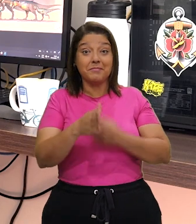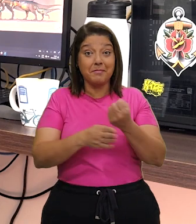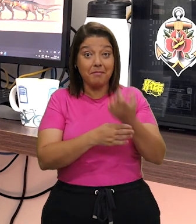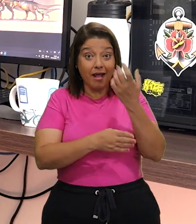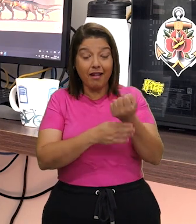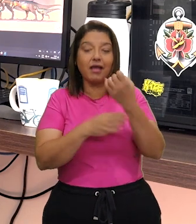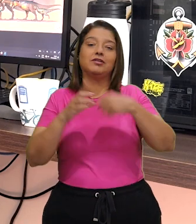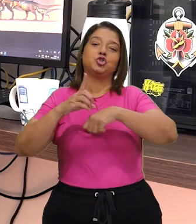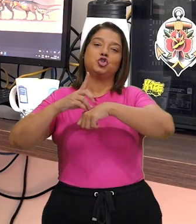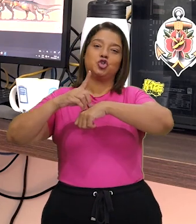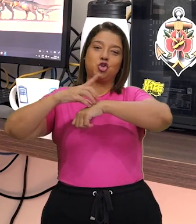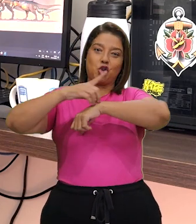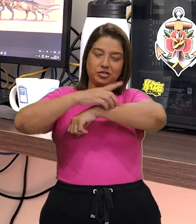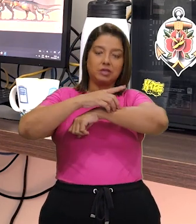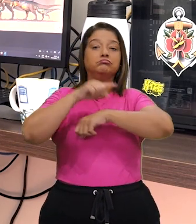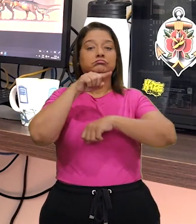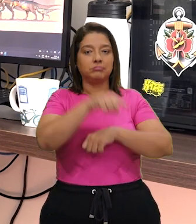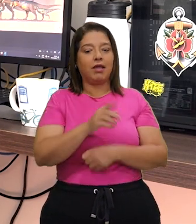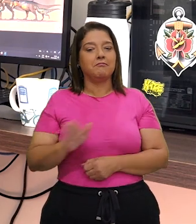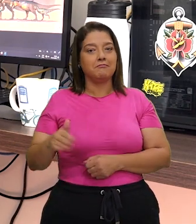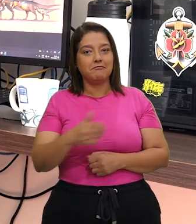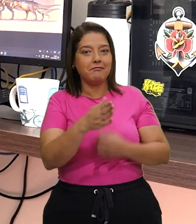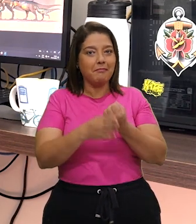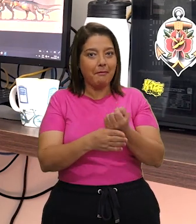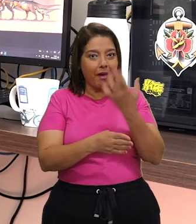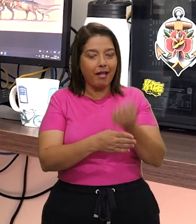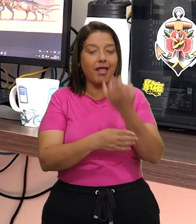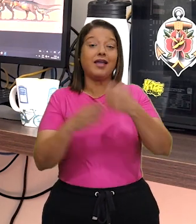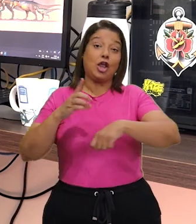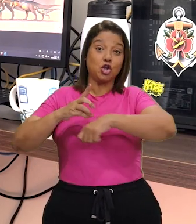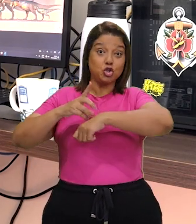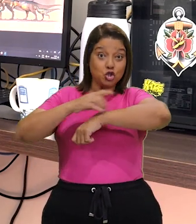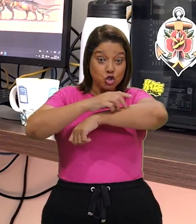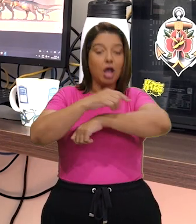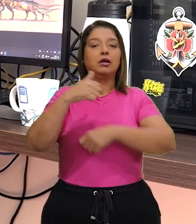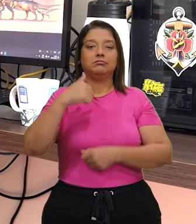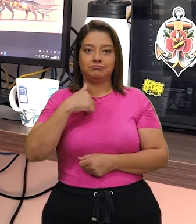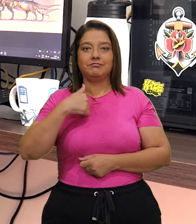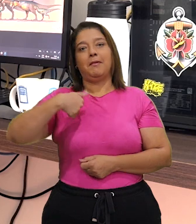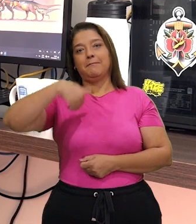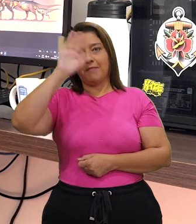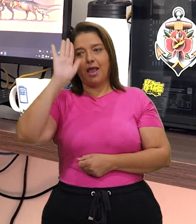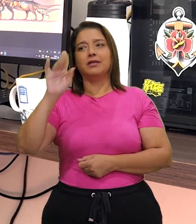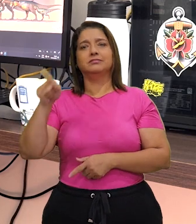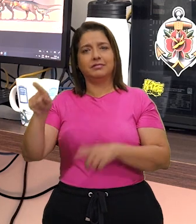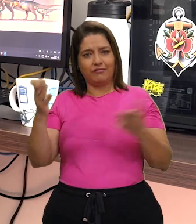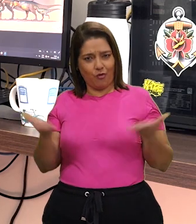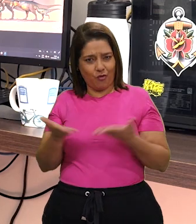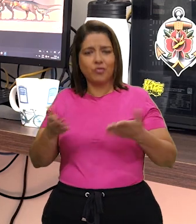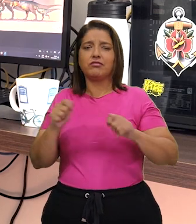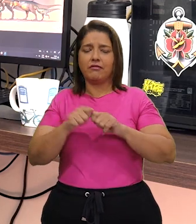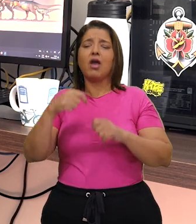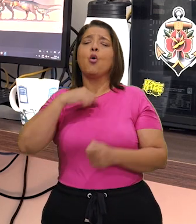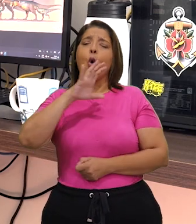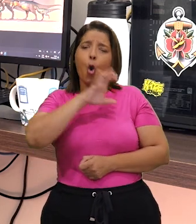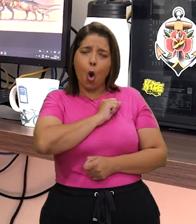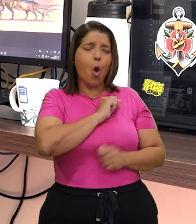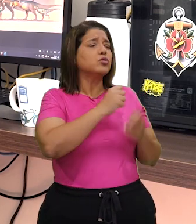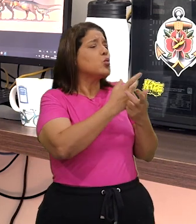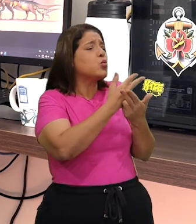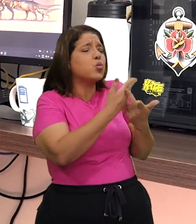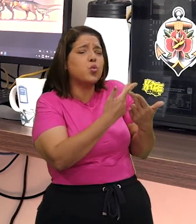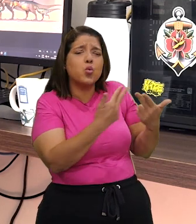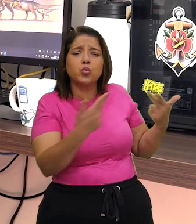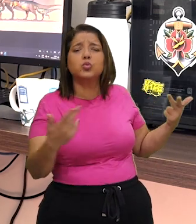Dinossauros é realmente Foi algo que eu trouxe até atualmente no geral adoro animais eu adoro desenhar animais qualquer